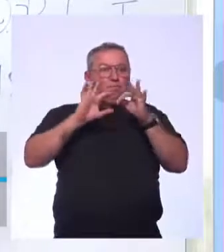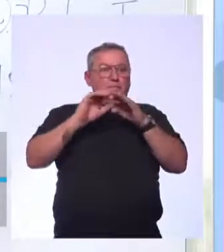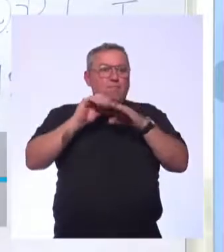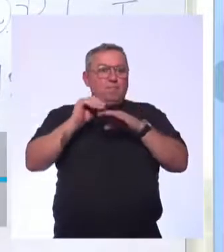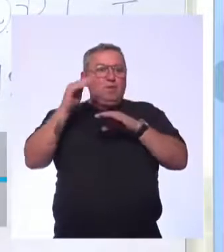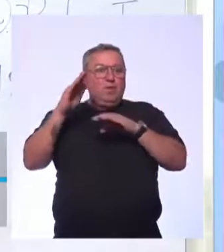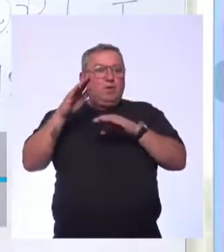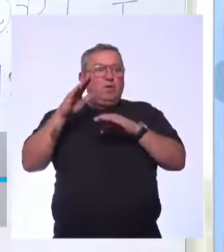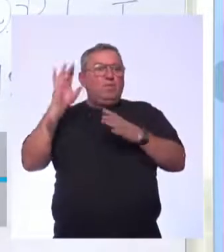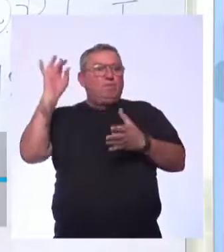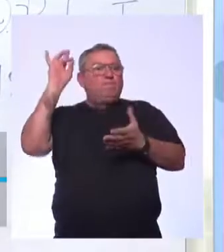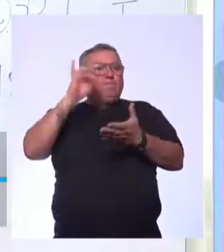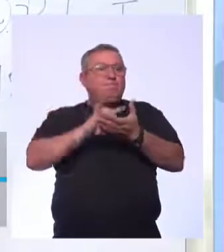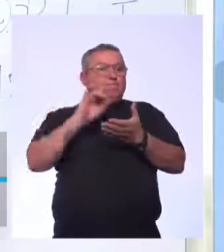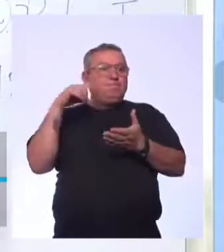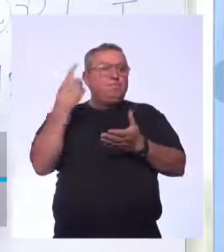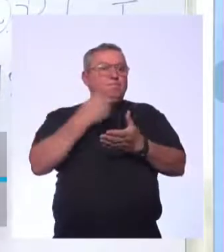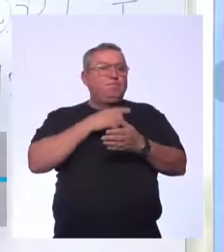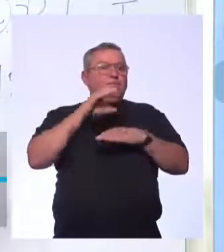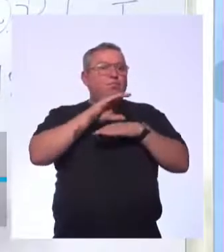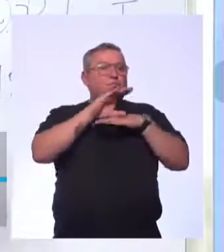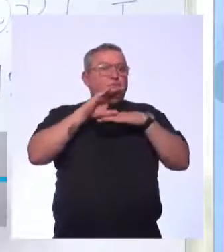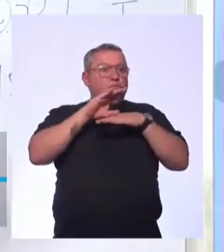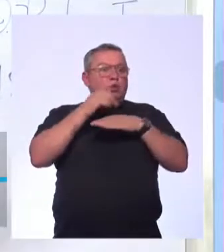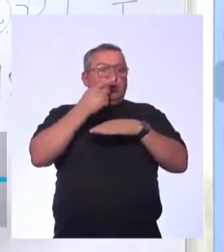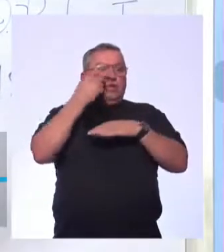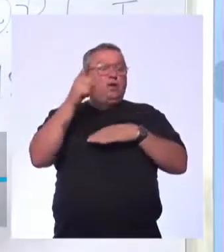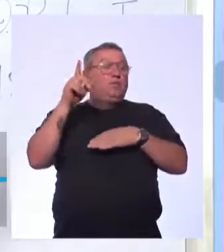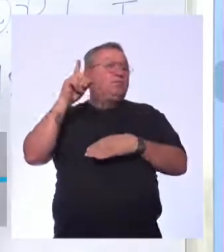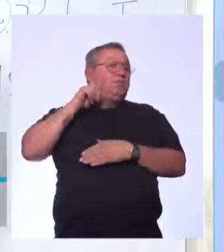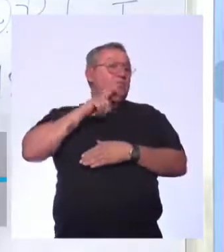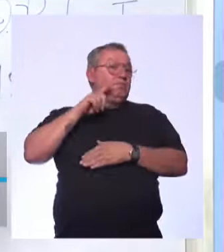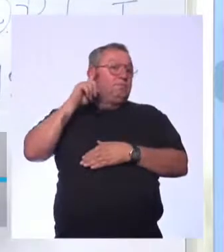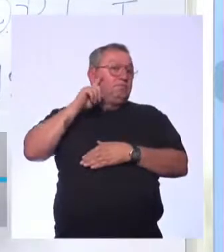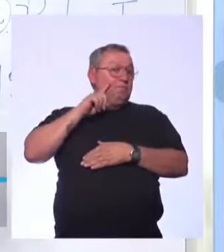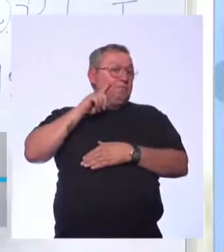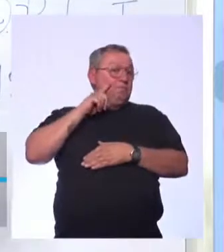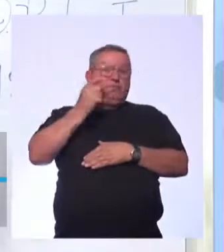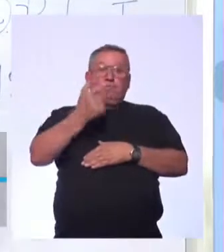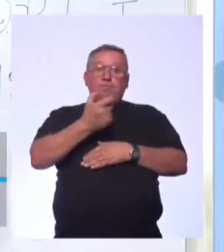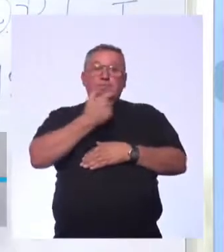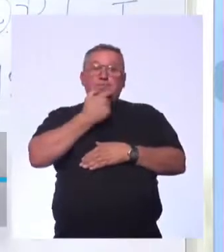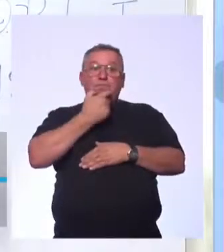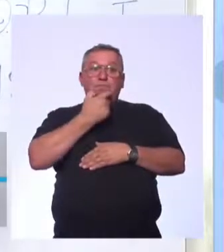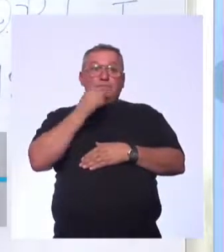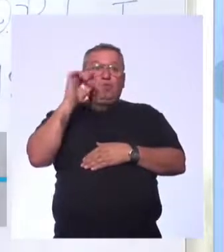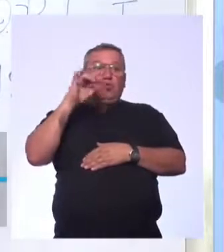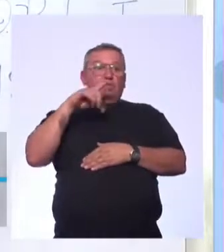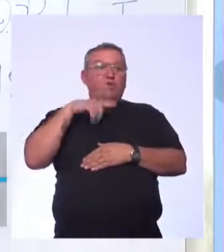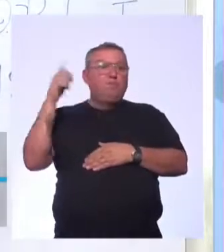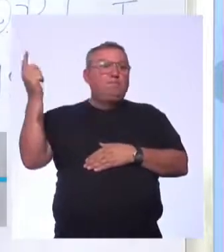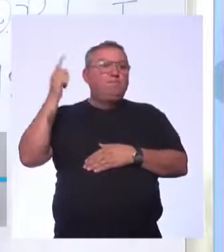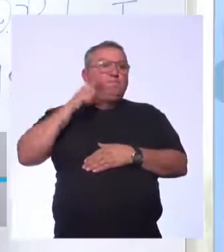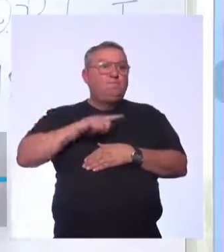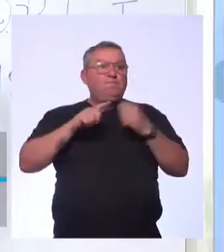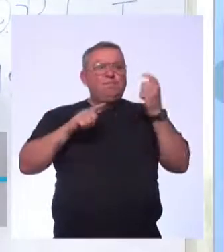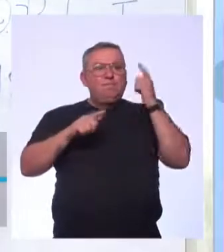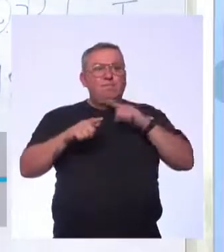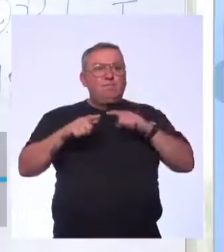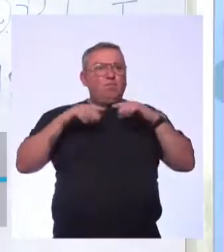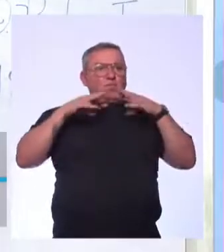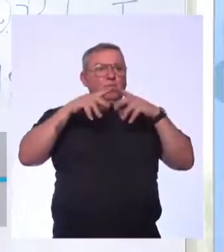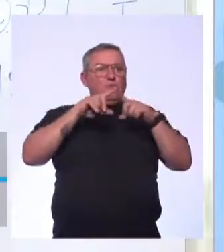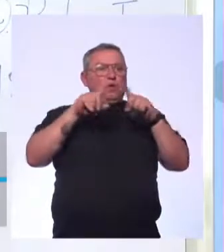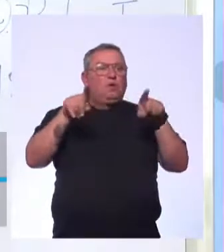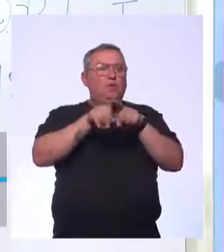para validar a nossa Constituição. Aí falamos dos Estados Unidos, da Inglaterra, que só saiu ganhando nisso tudo, e